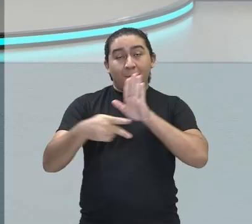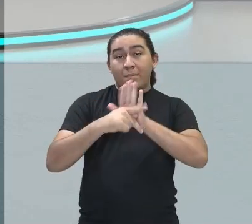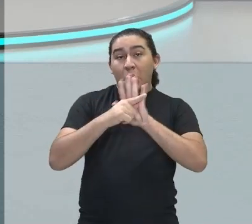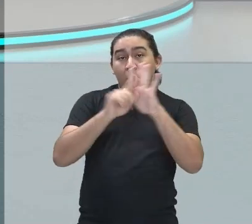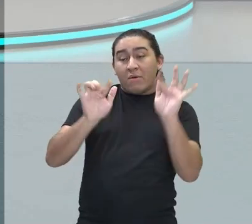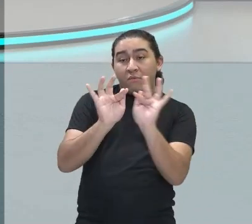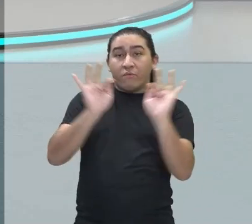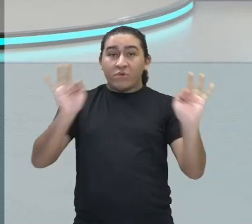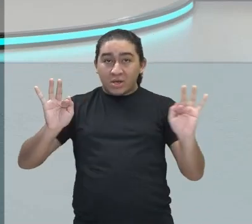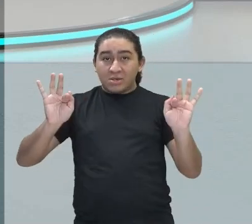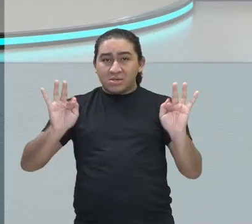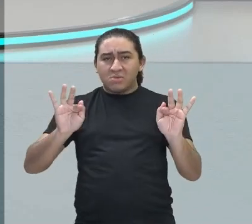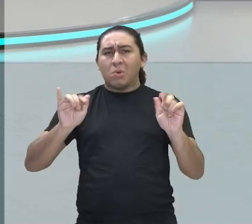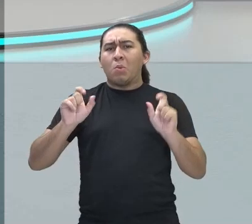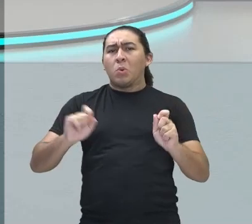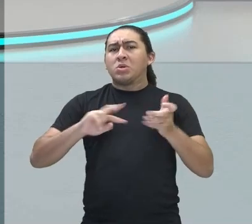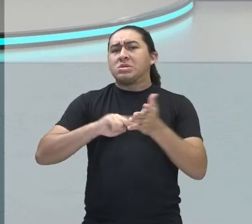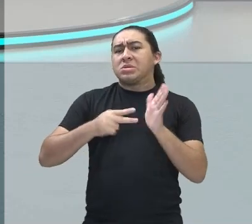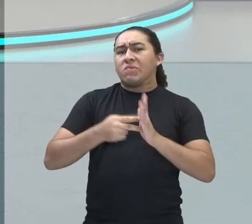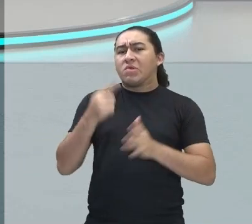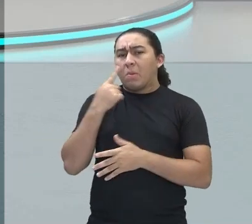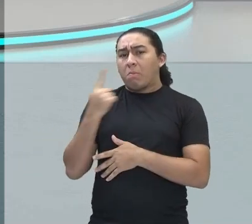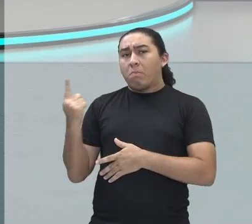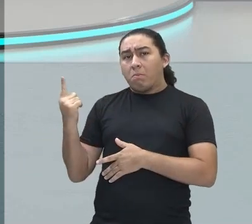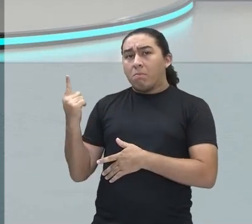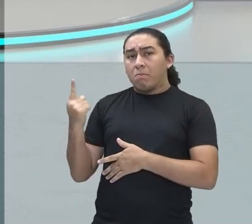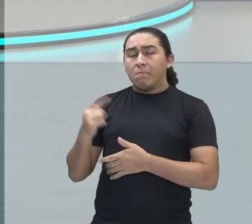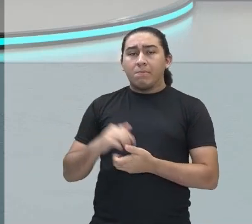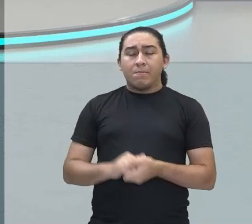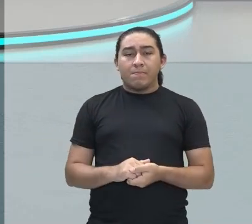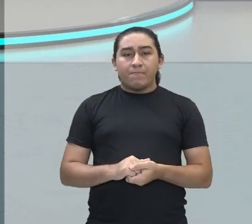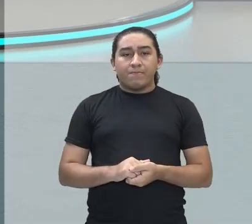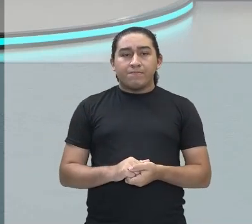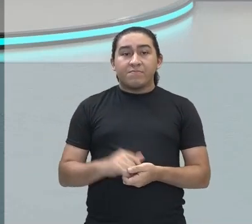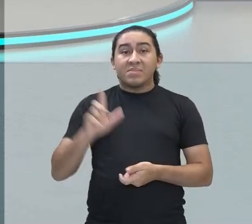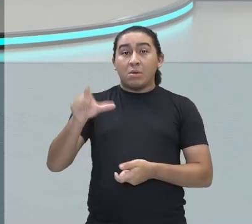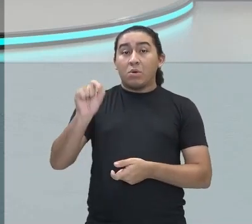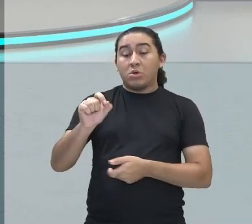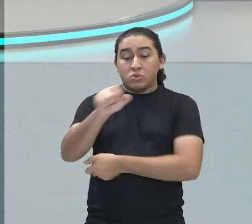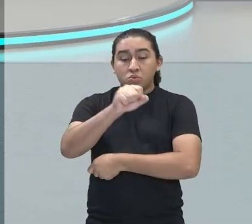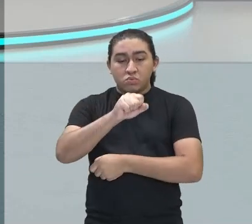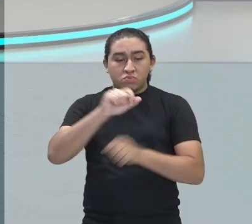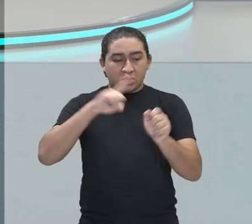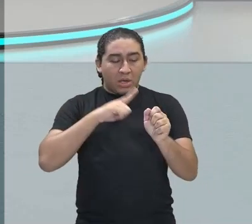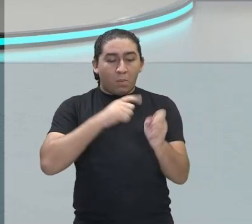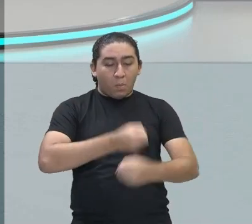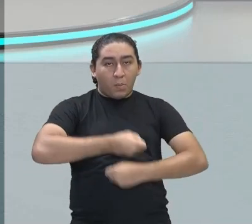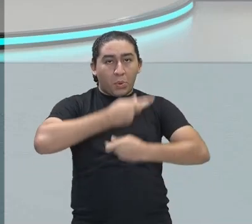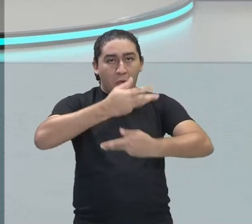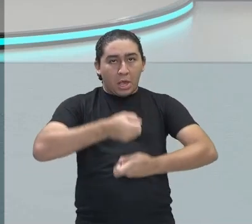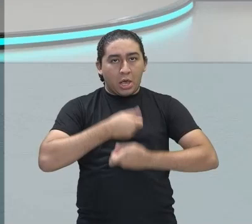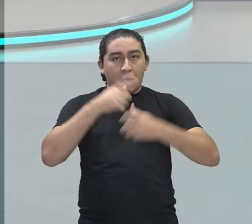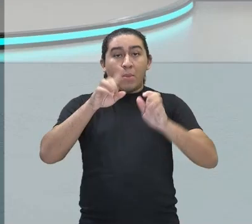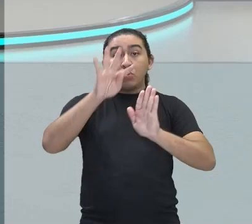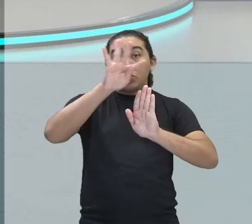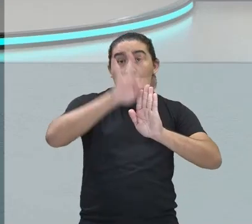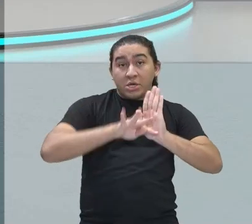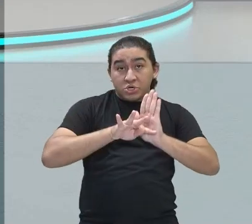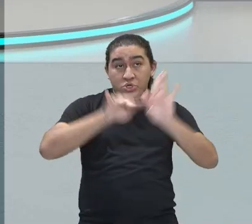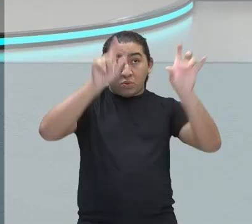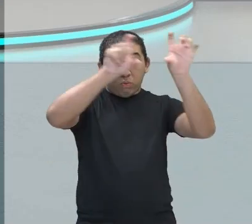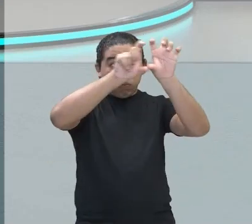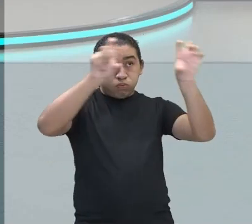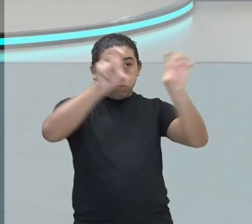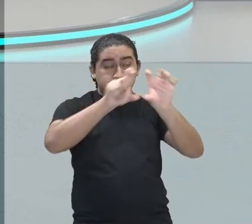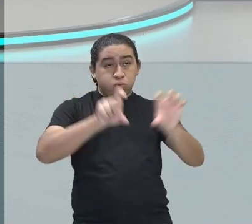alegorizante. Então, o que são maiúsculas alegorizantes? No meio de um poema, no meio de um verso, você